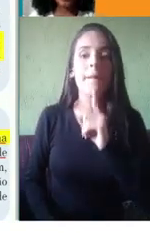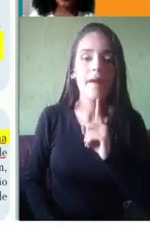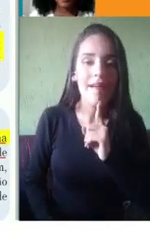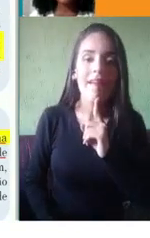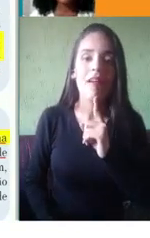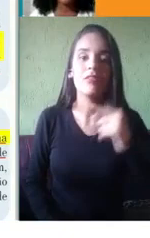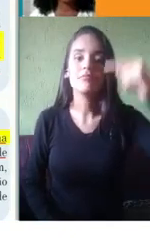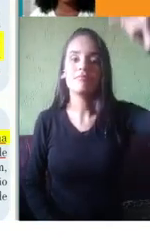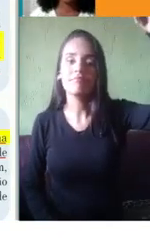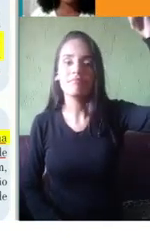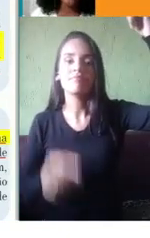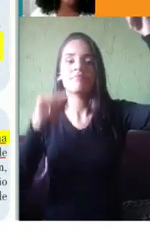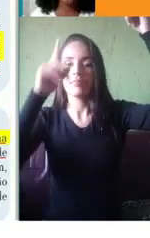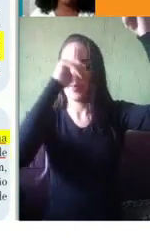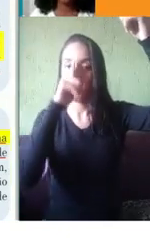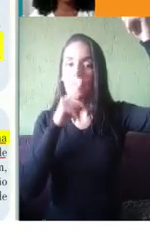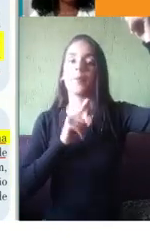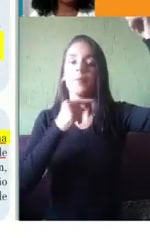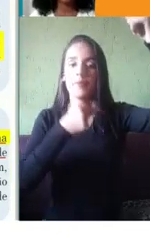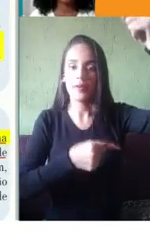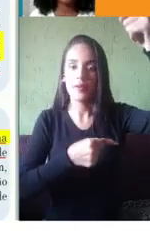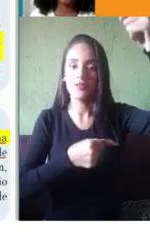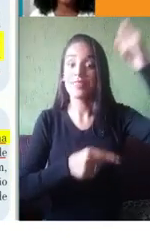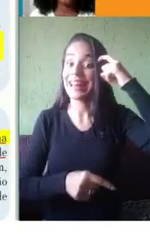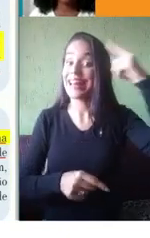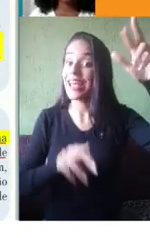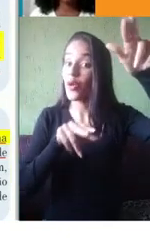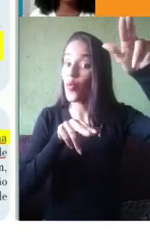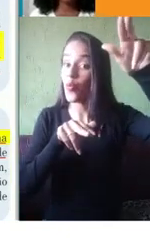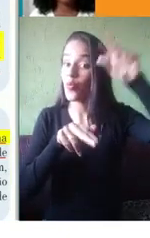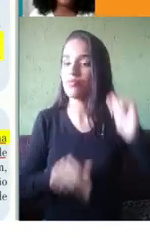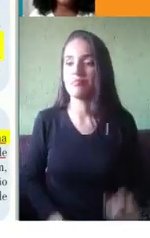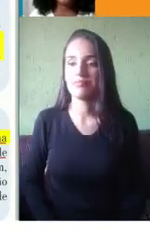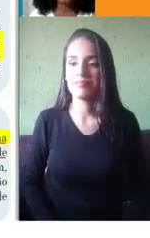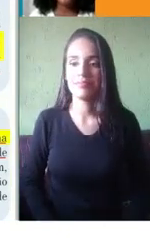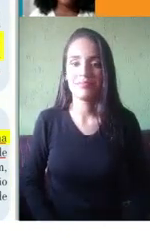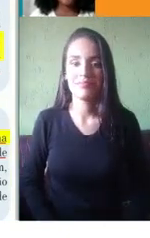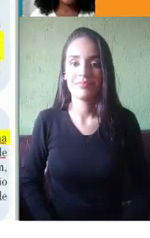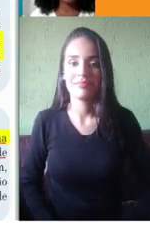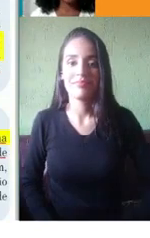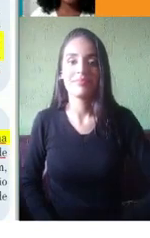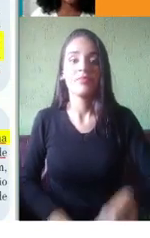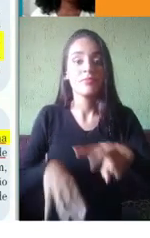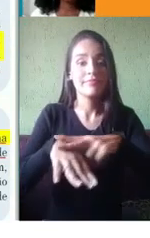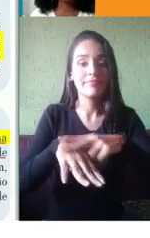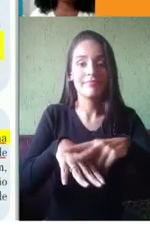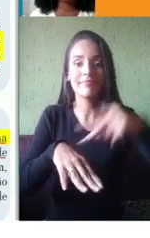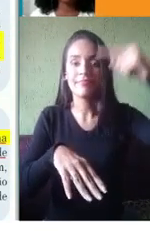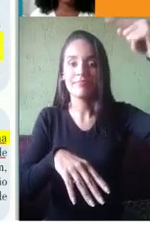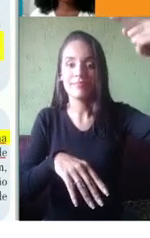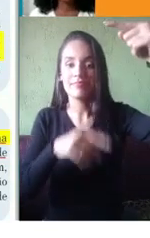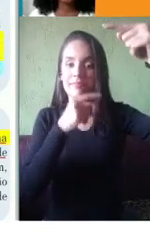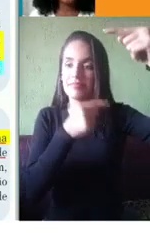aparece na retomada da tese como esporte, influência positiva. Governo e empresas aparecem como Estado e